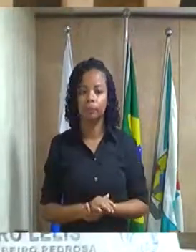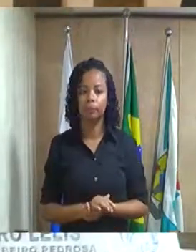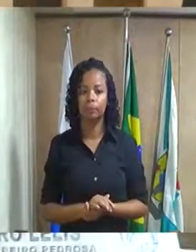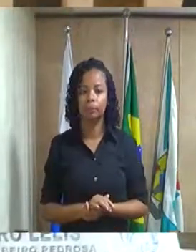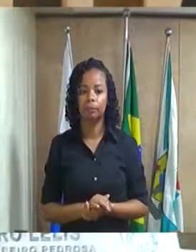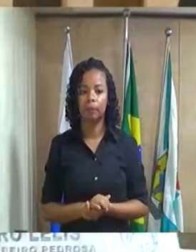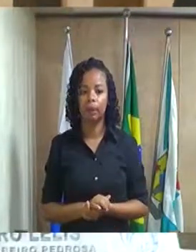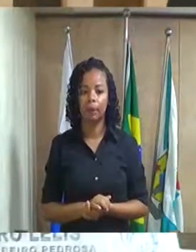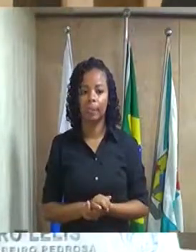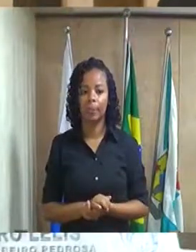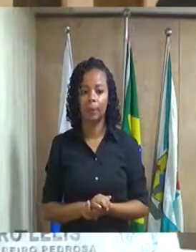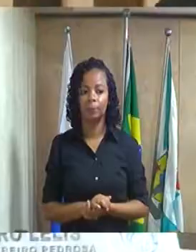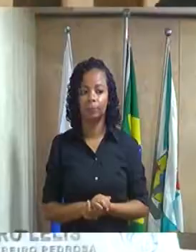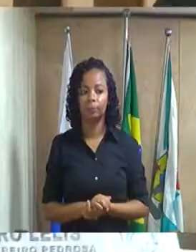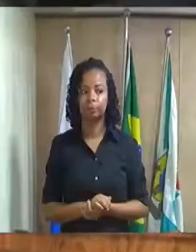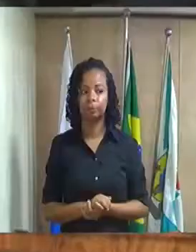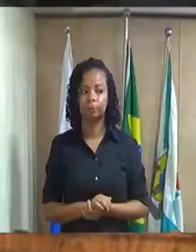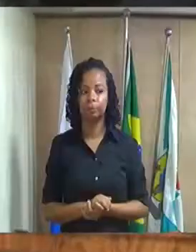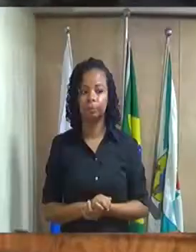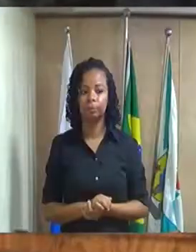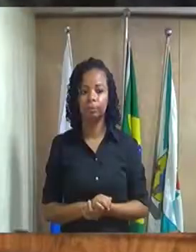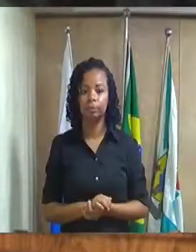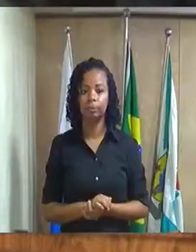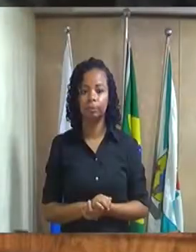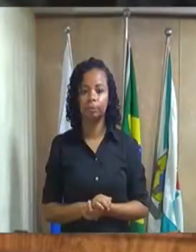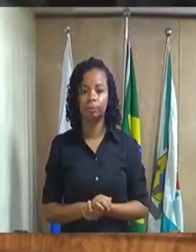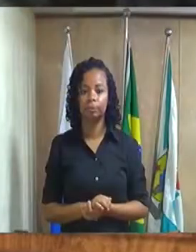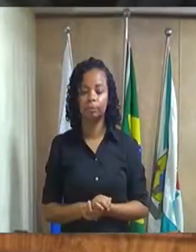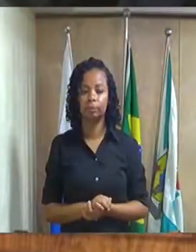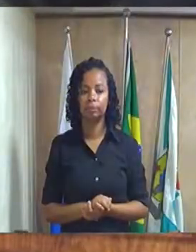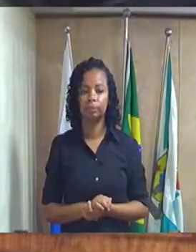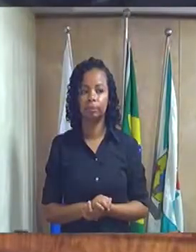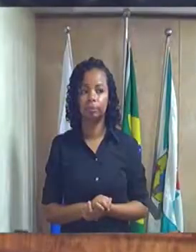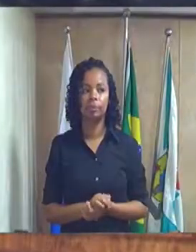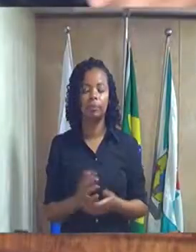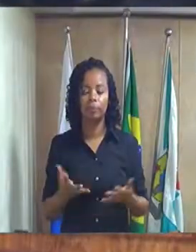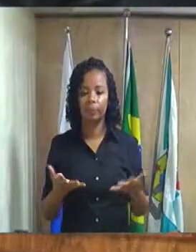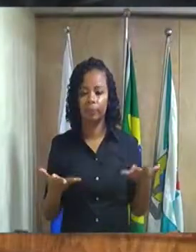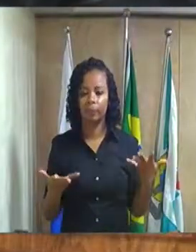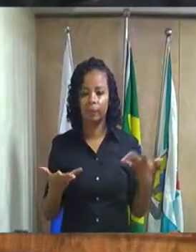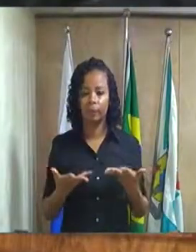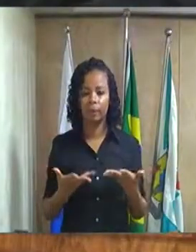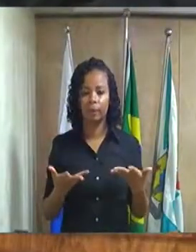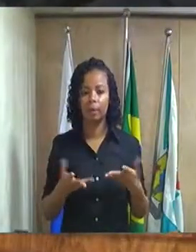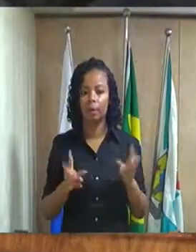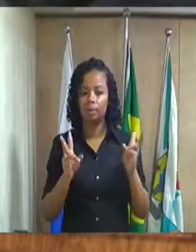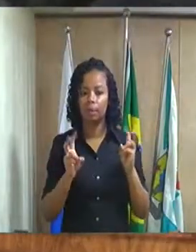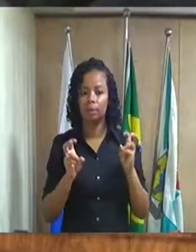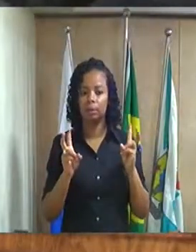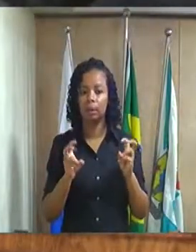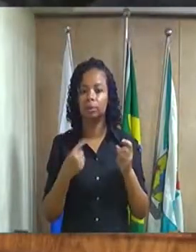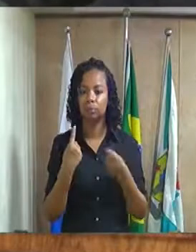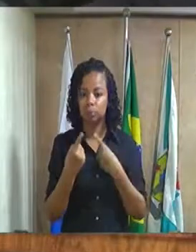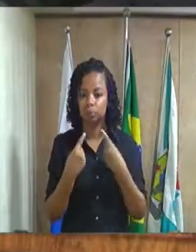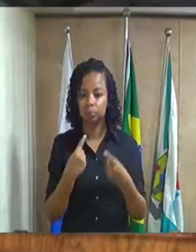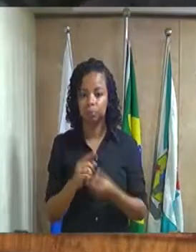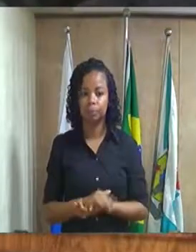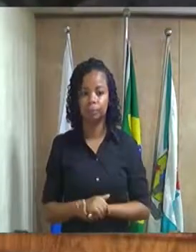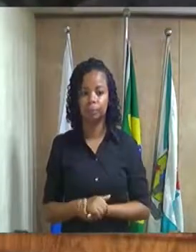momento a matéria encontra-se em discussão